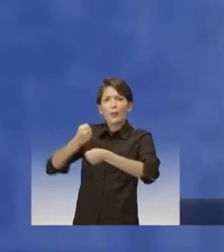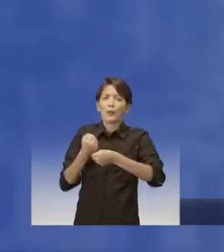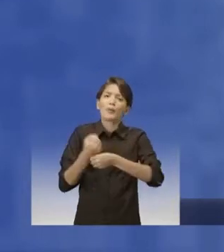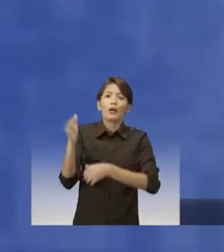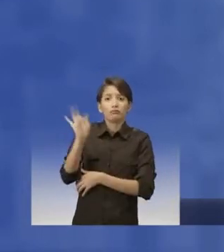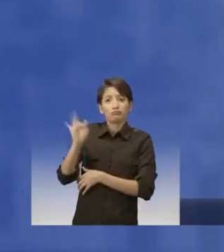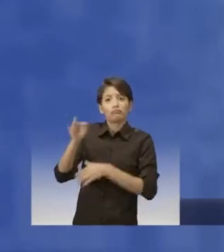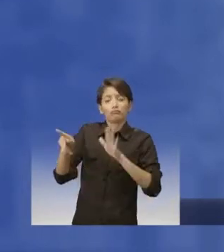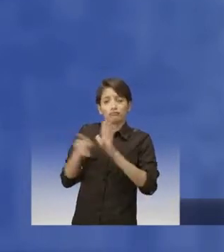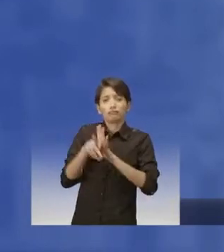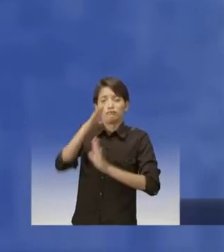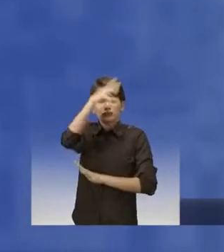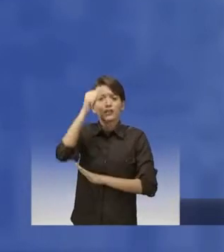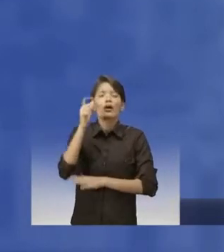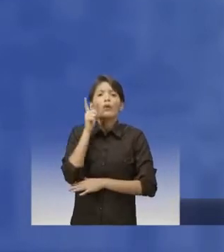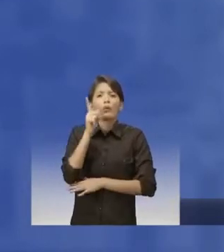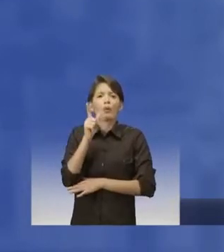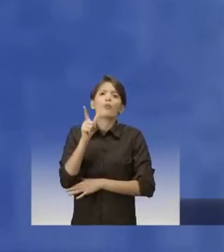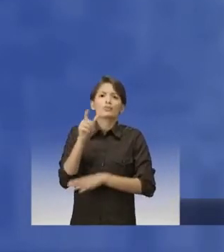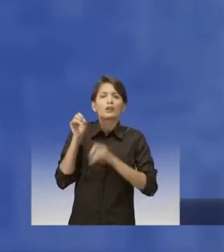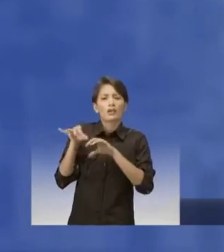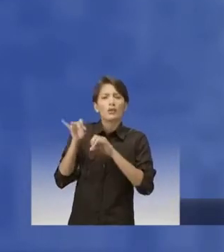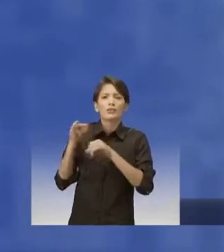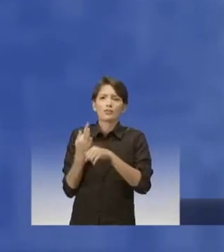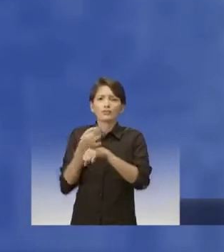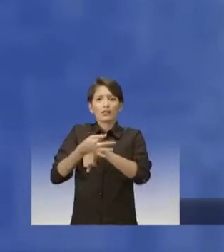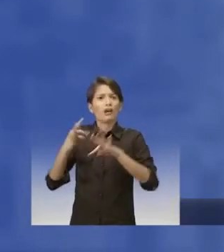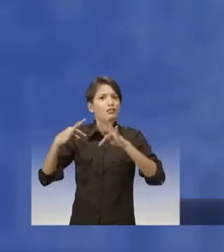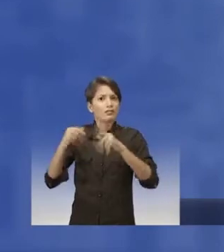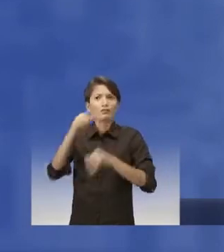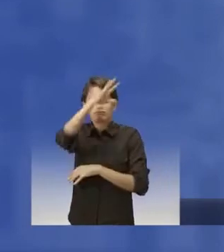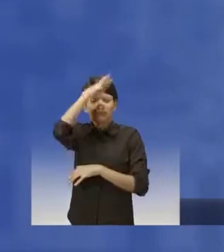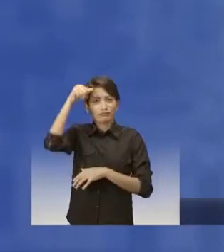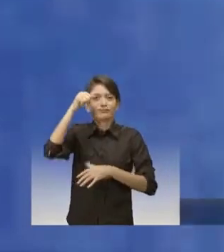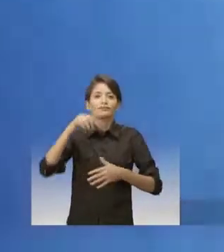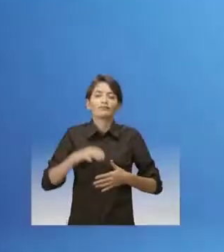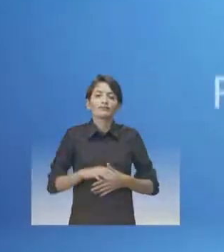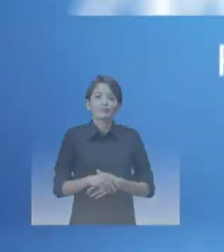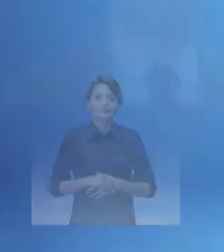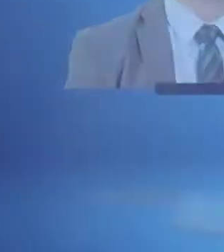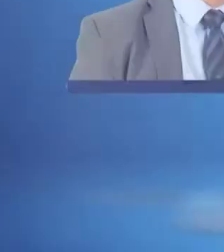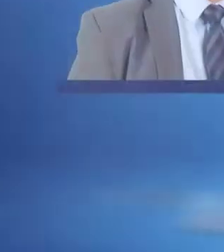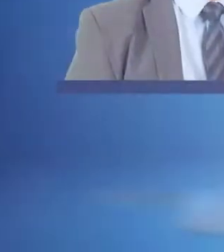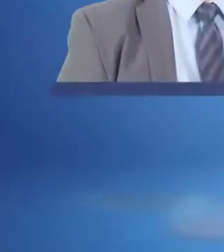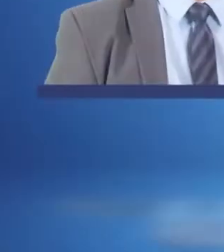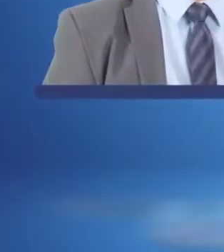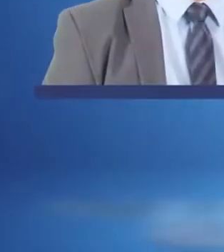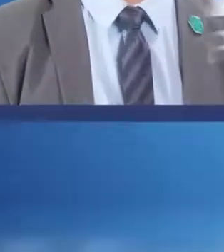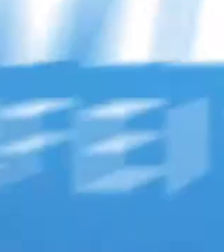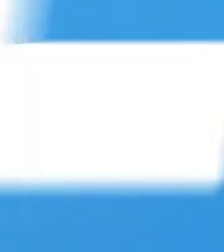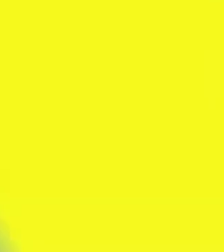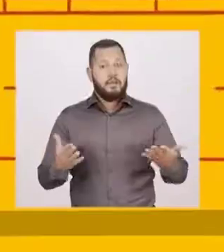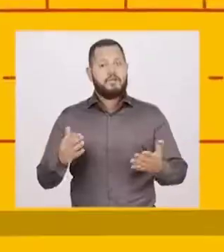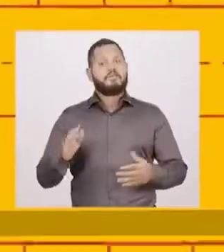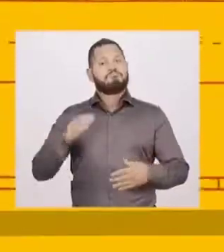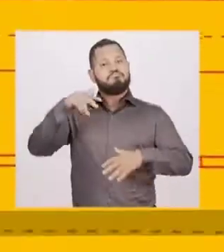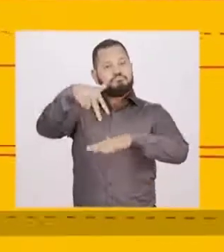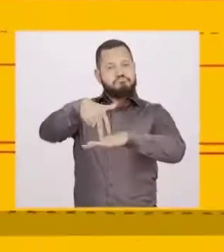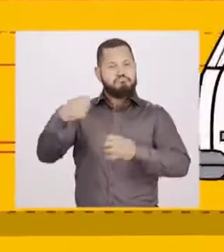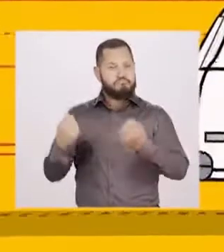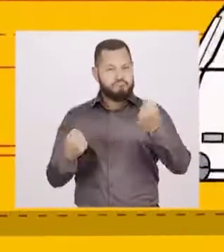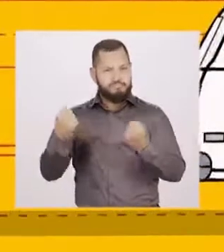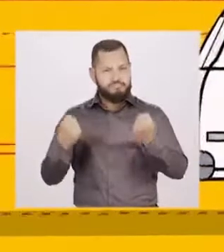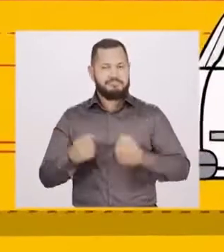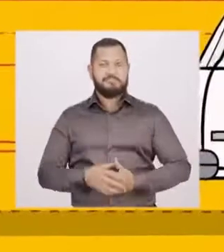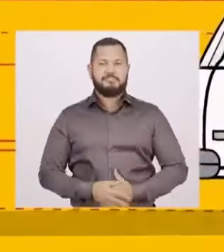Universidade Municipal de Manaus e garantir ensino superior a todos os manauaras. Marcelo Amil! Agora,